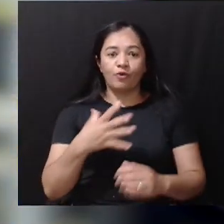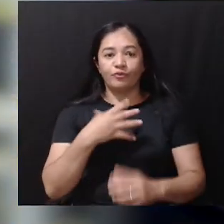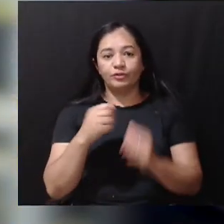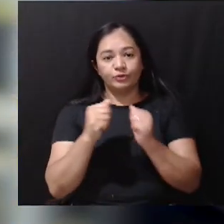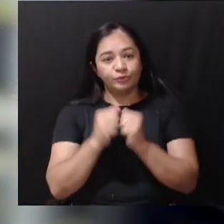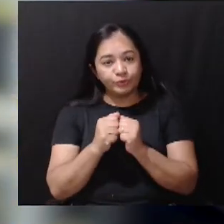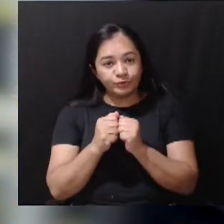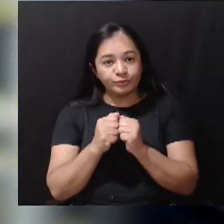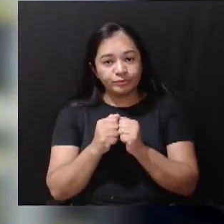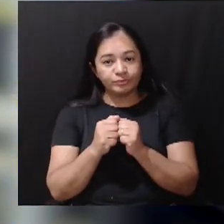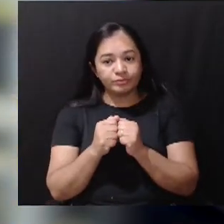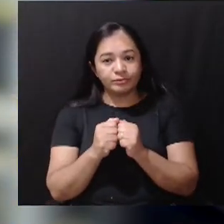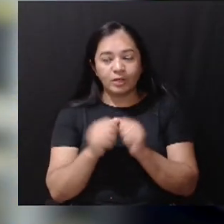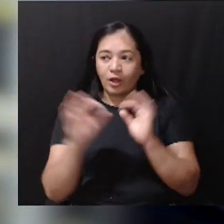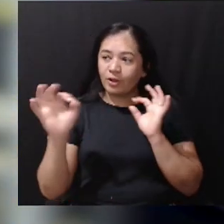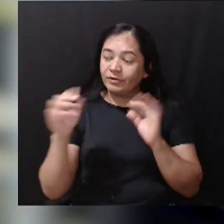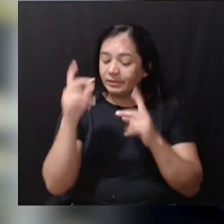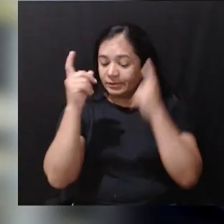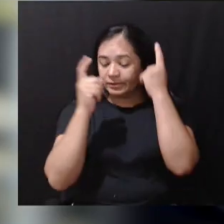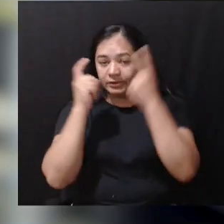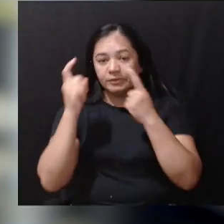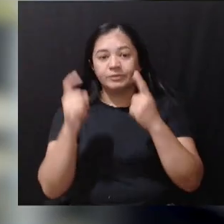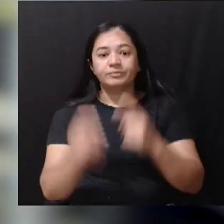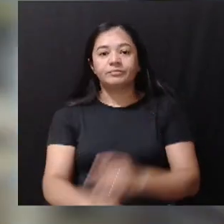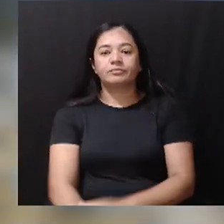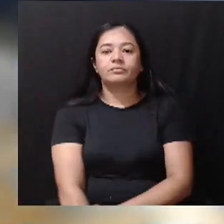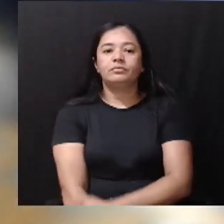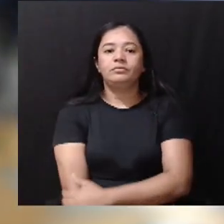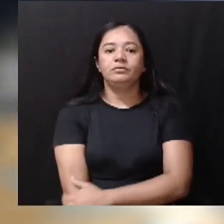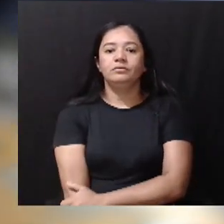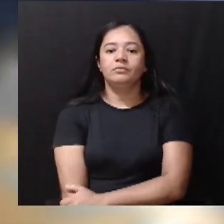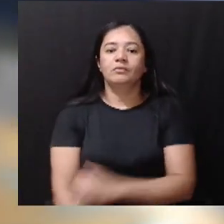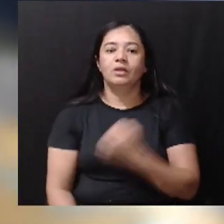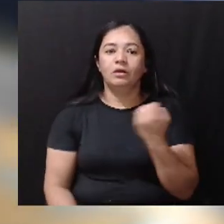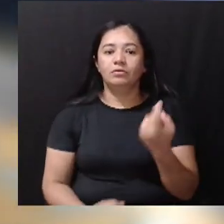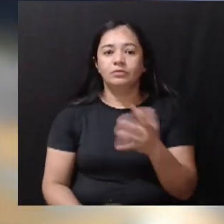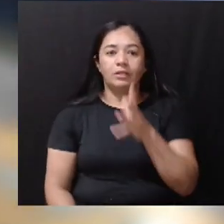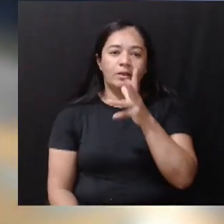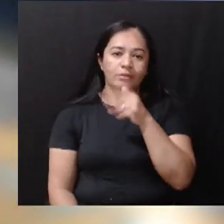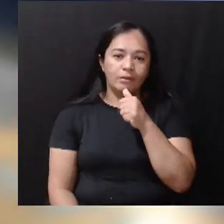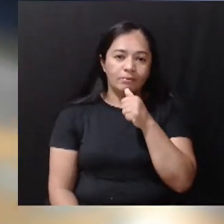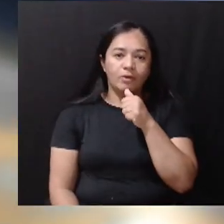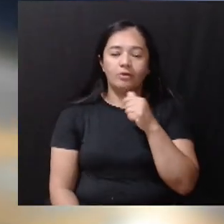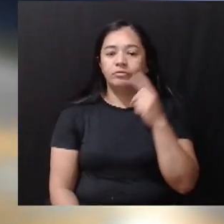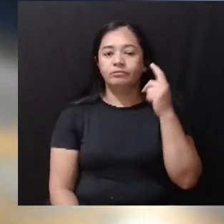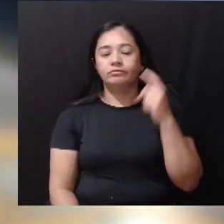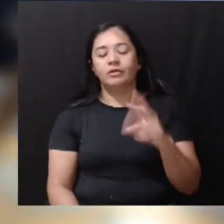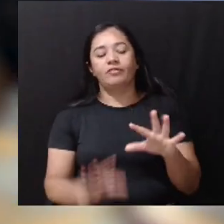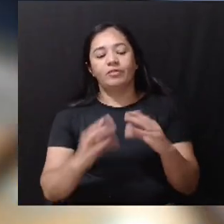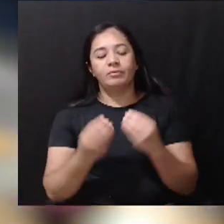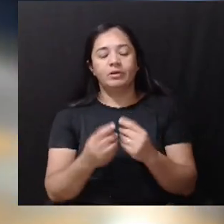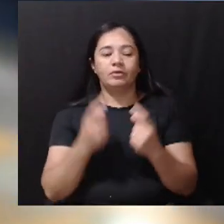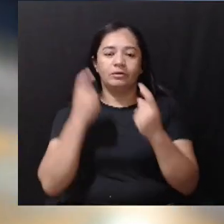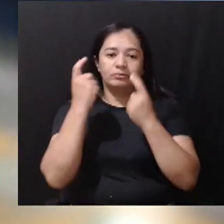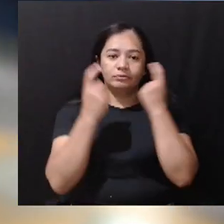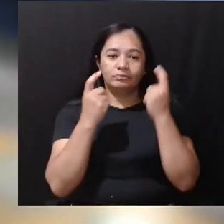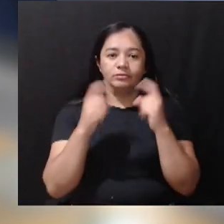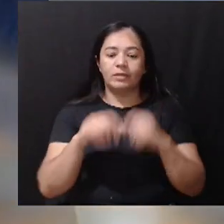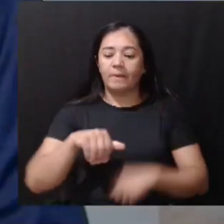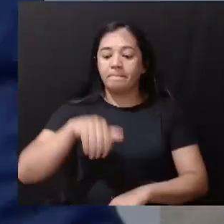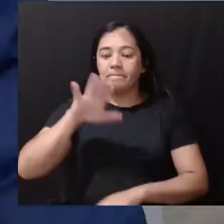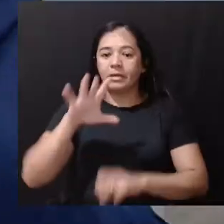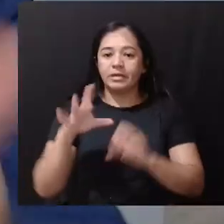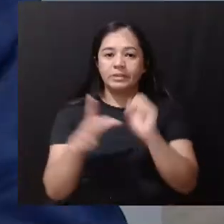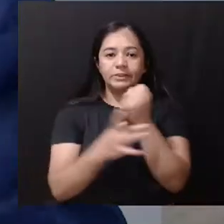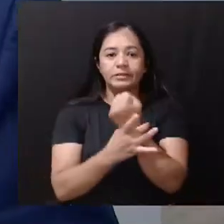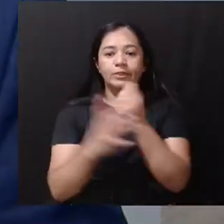quando está longe, fica aquela preocupação, né? Tem filho que demora para chegar em casa, os pais já ficam preocupados. Então, é mais segurança para a família,